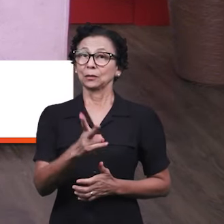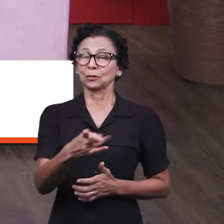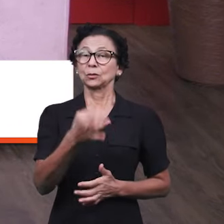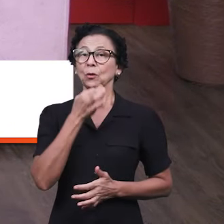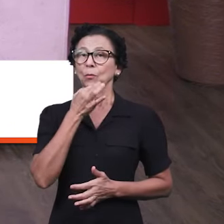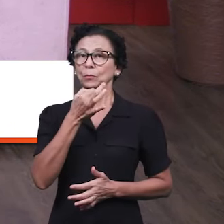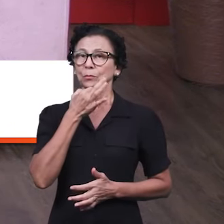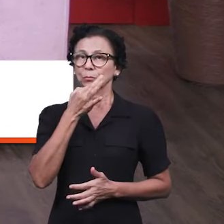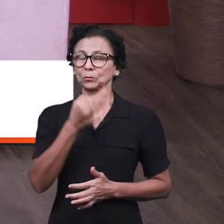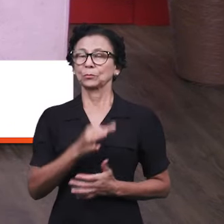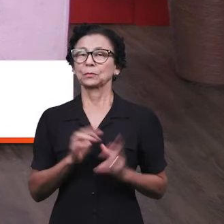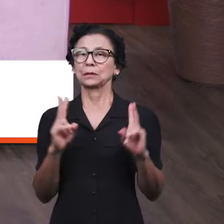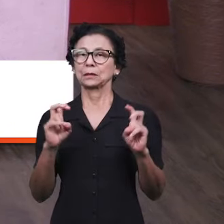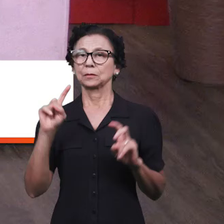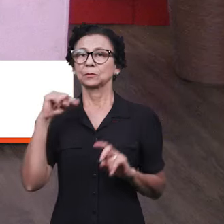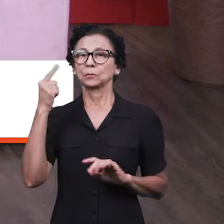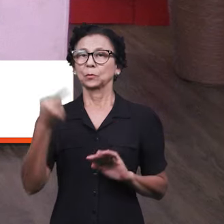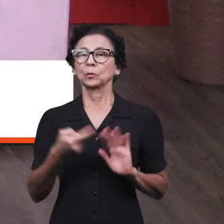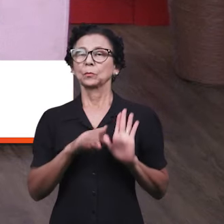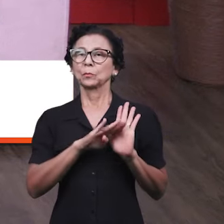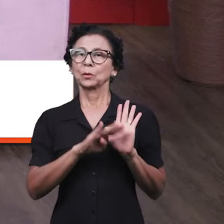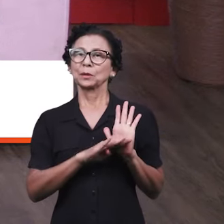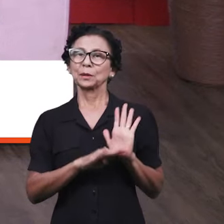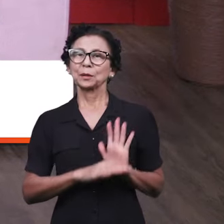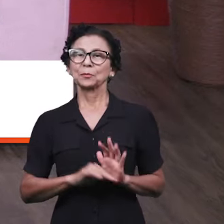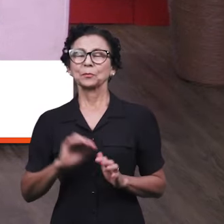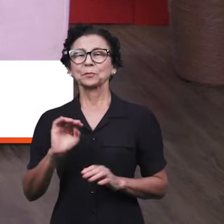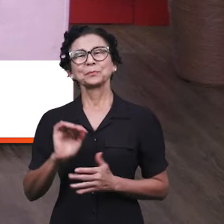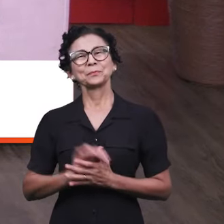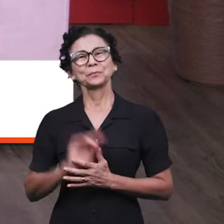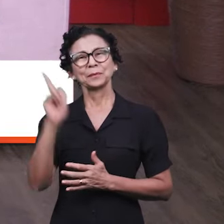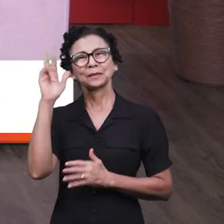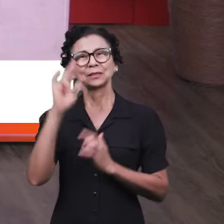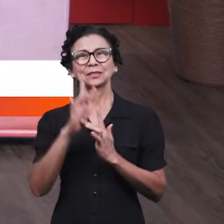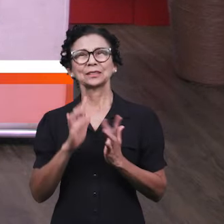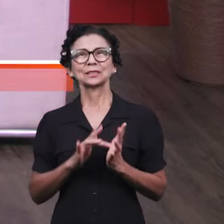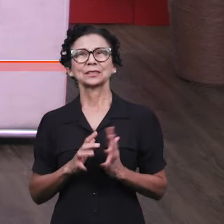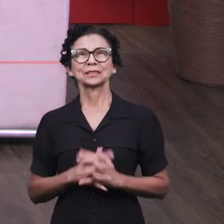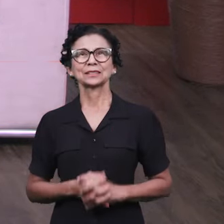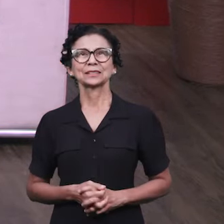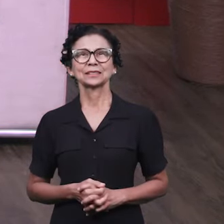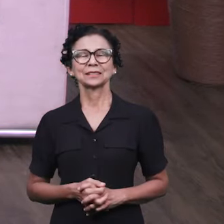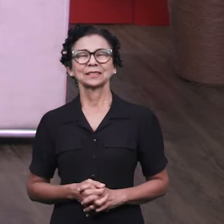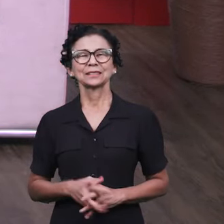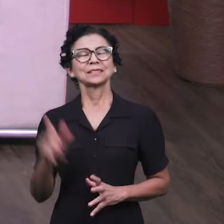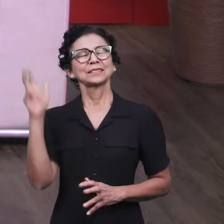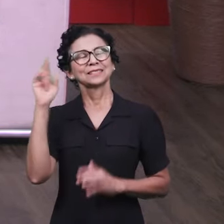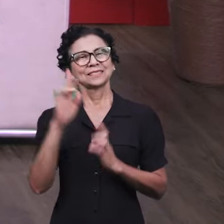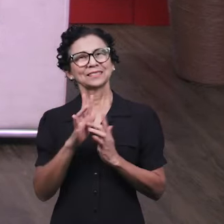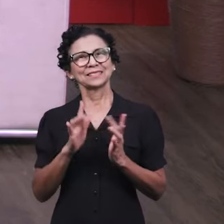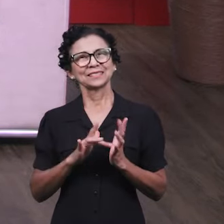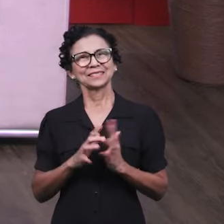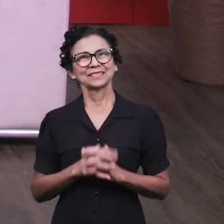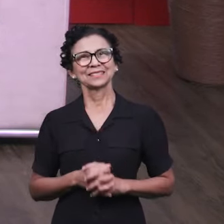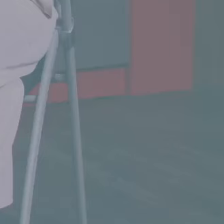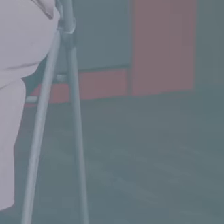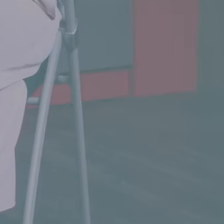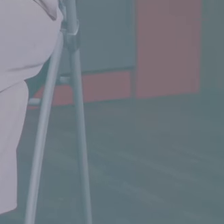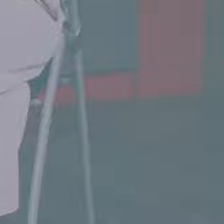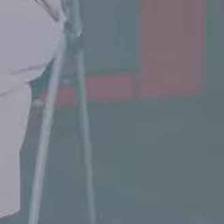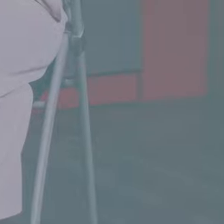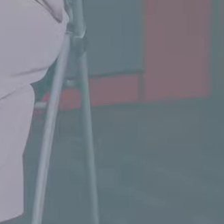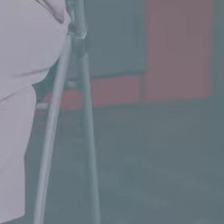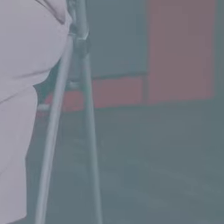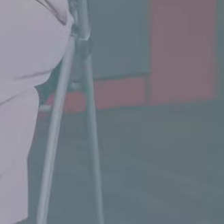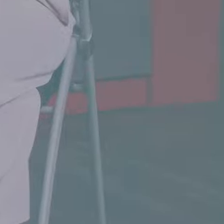sugerindo temas para os próximos programas e a gente se vê a paz do Senhor Jesus a todos a paz do Senhor Jesus